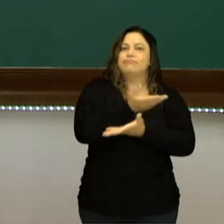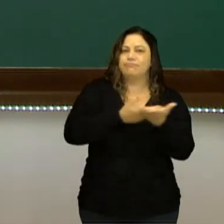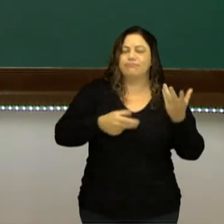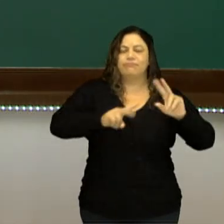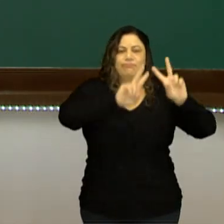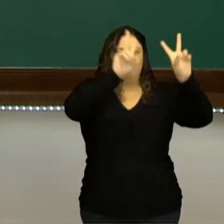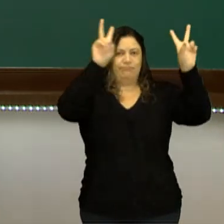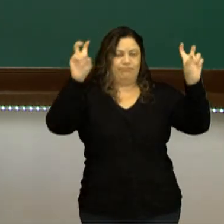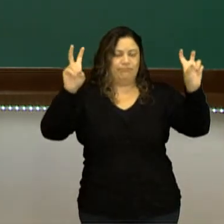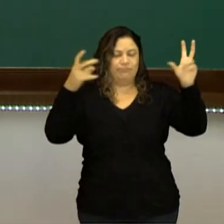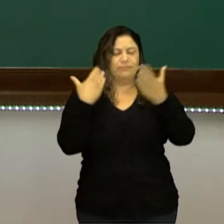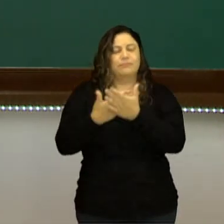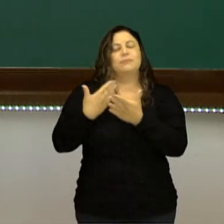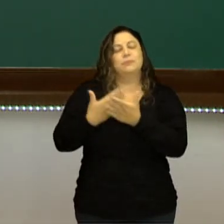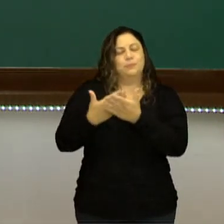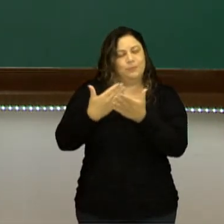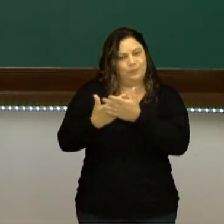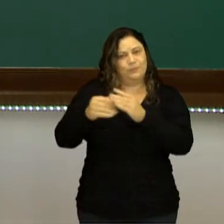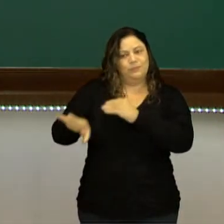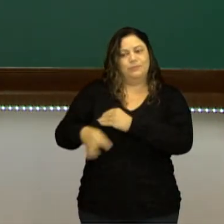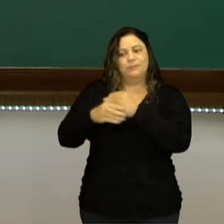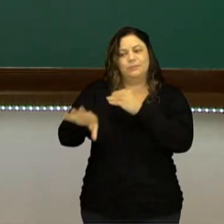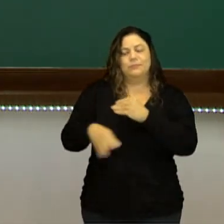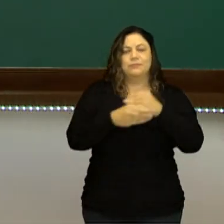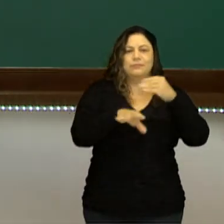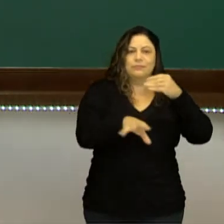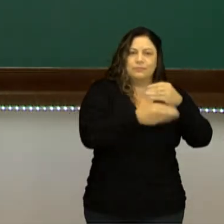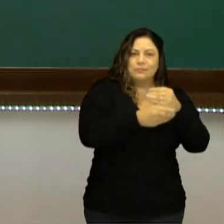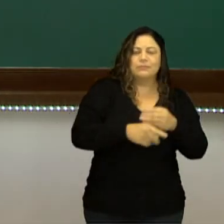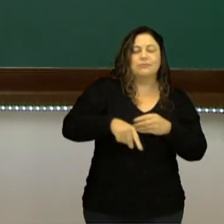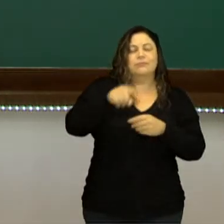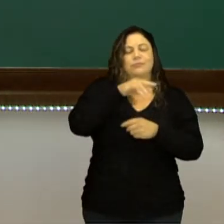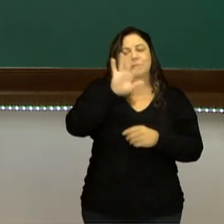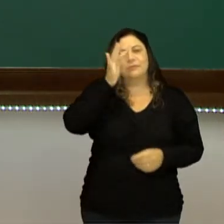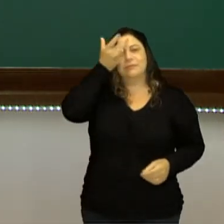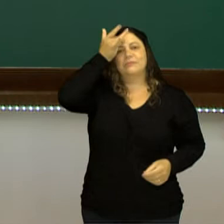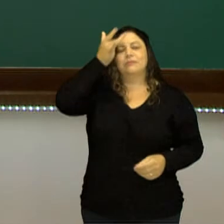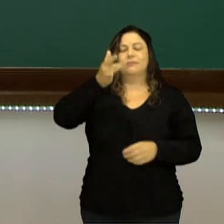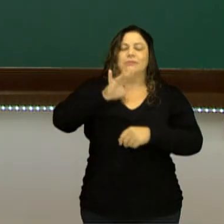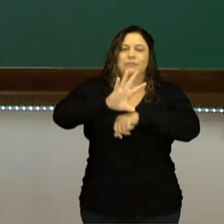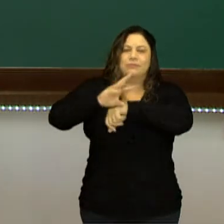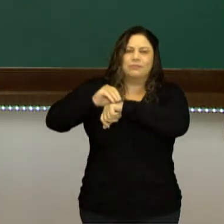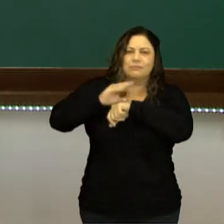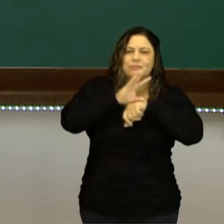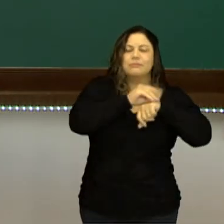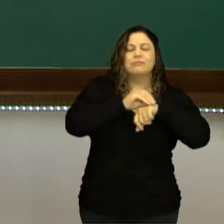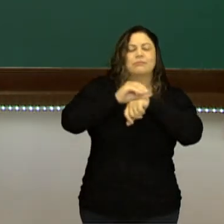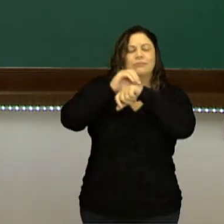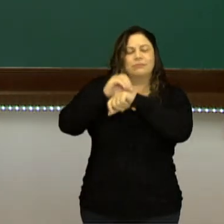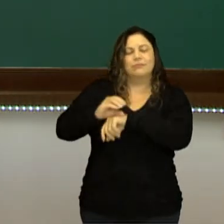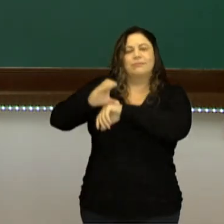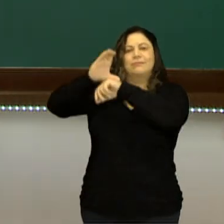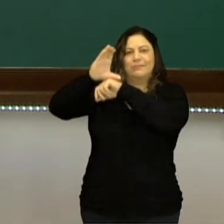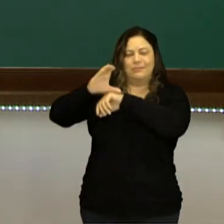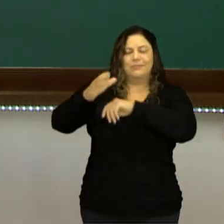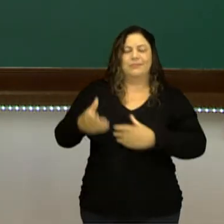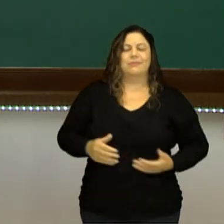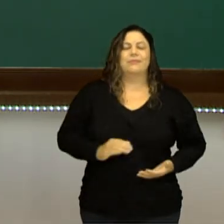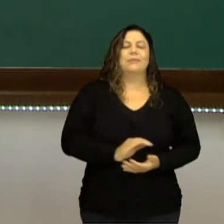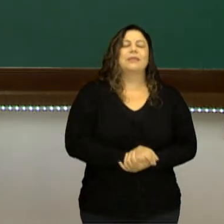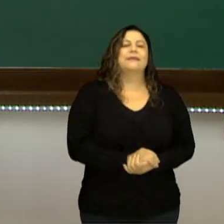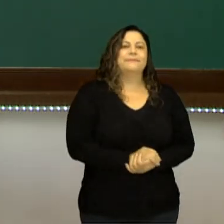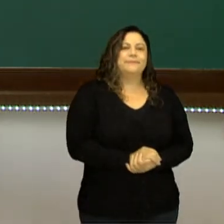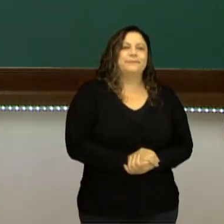assuntos estudados. E isso, claro, vai contribuir com a fixação do conteúdo, com o teu aprendizado e o teu